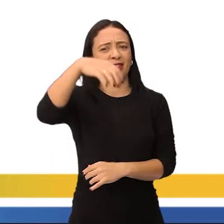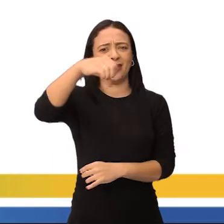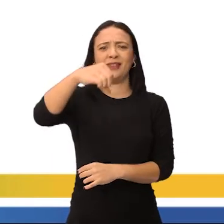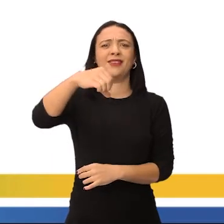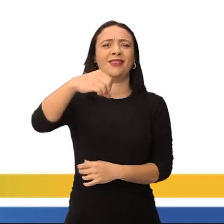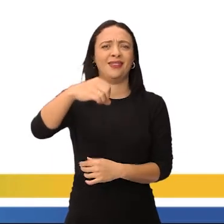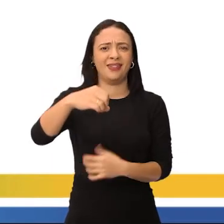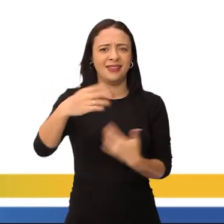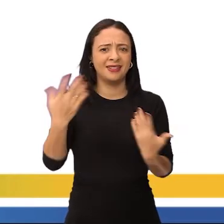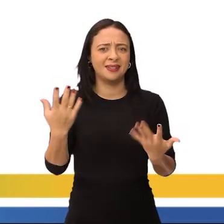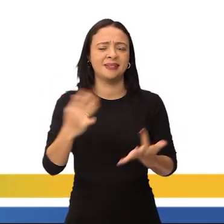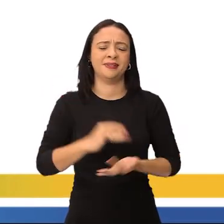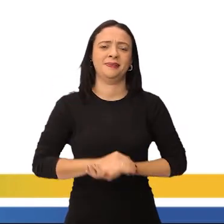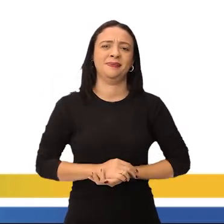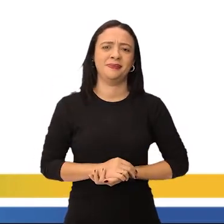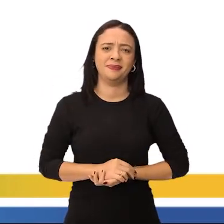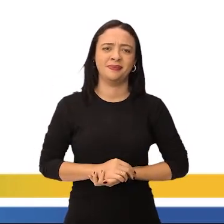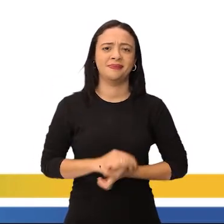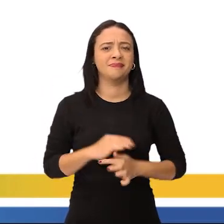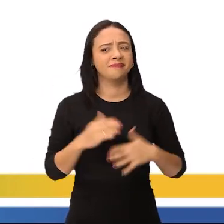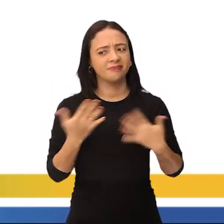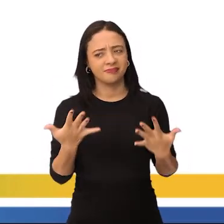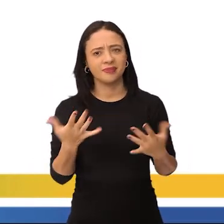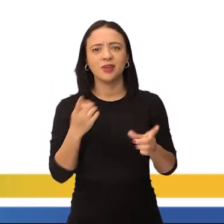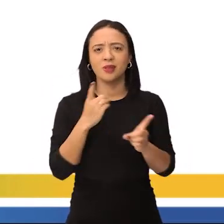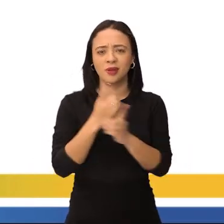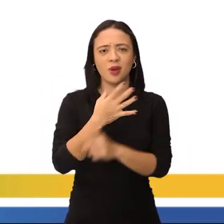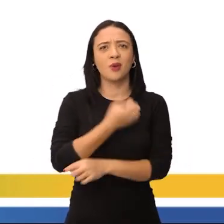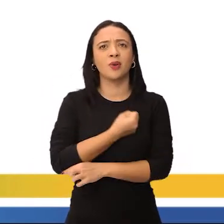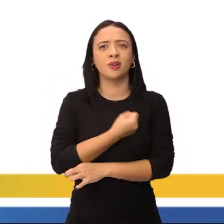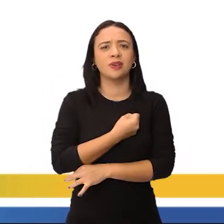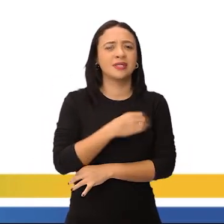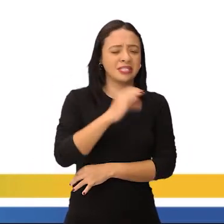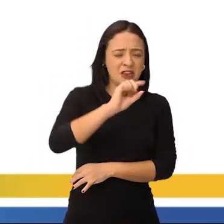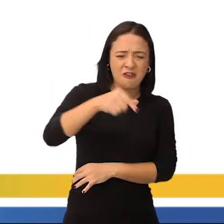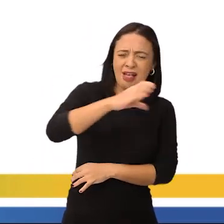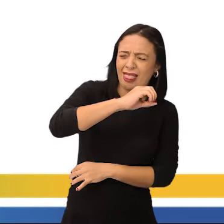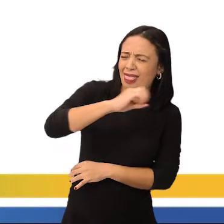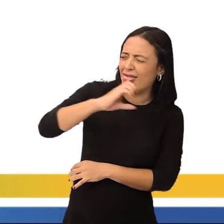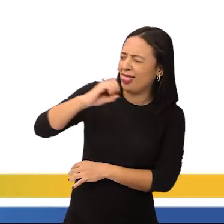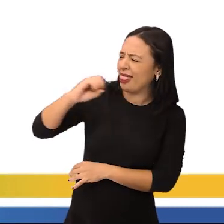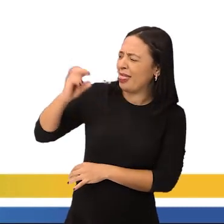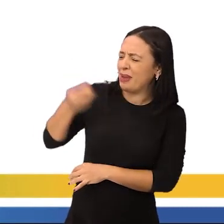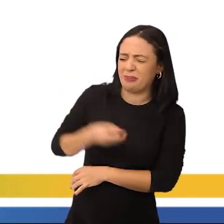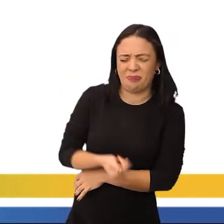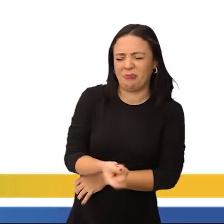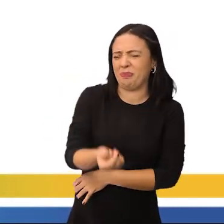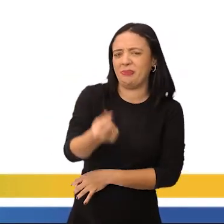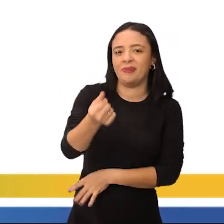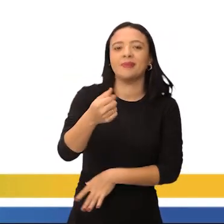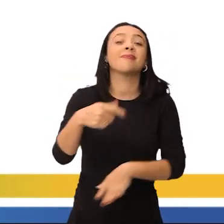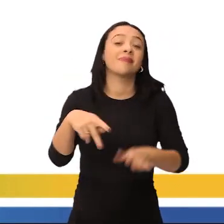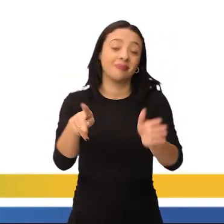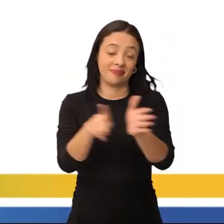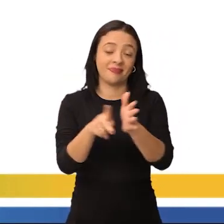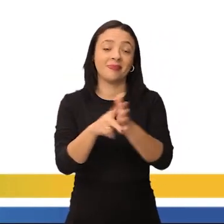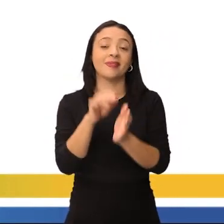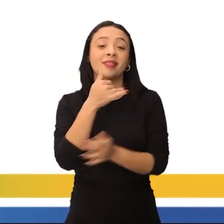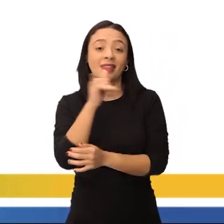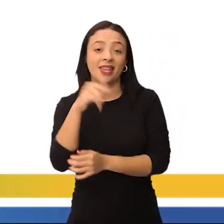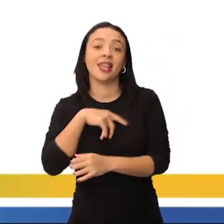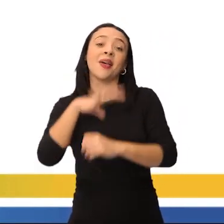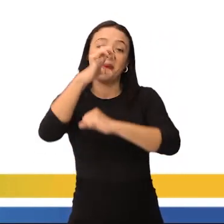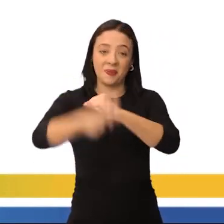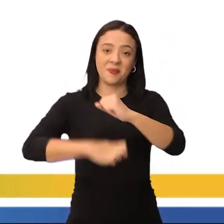1019 X10 E aí você vai ter um número 0,00000 então essa carga de um elétron